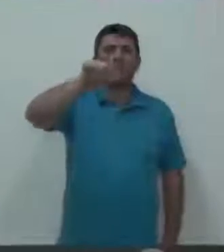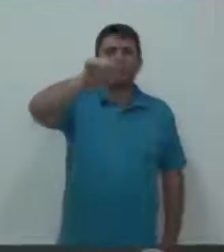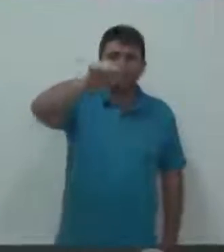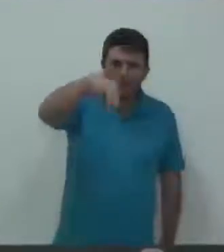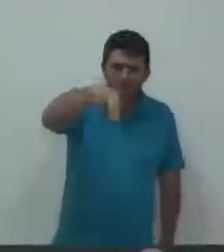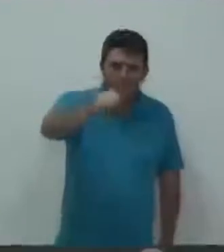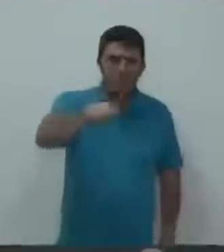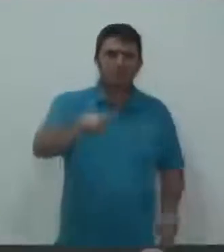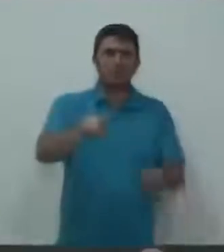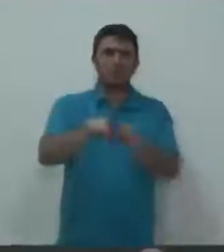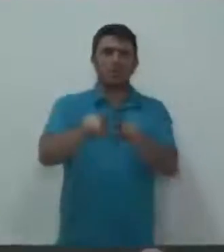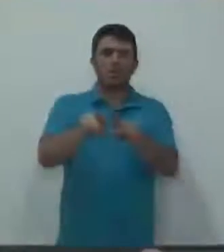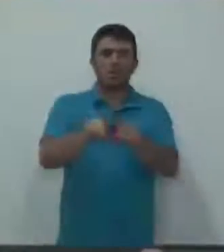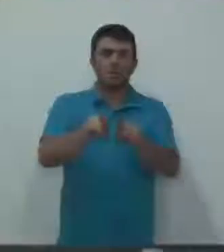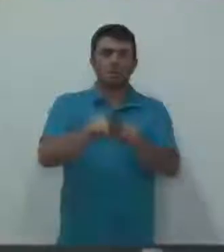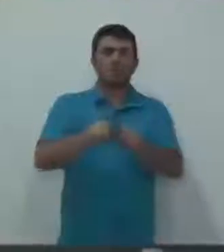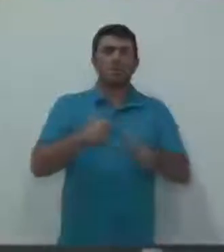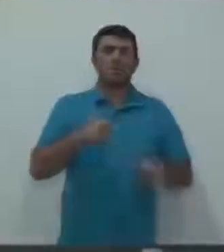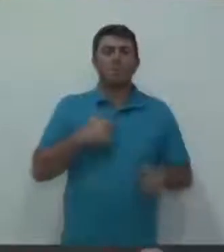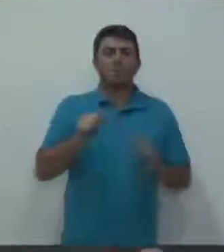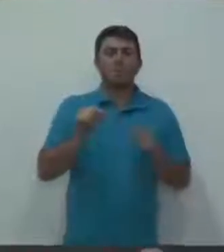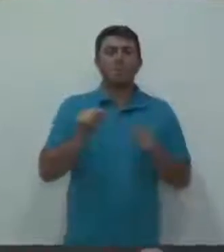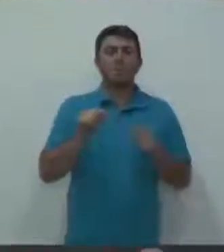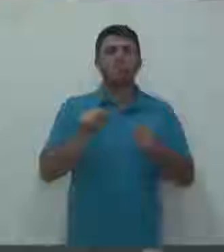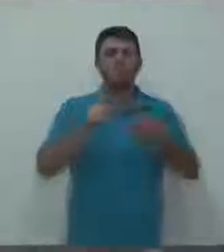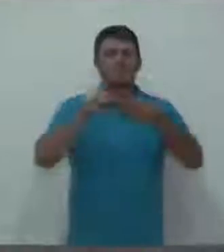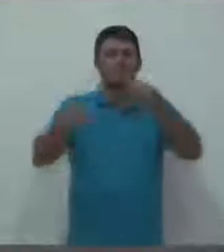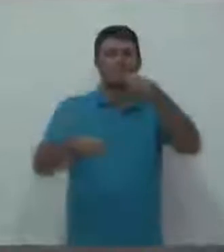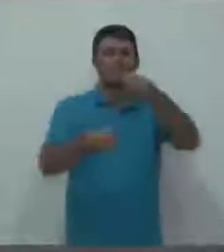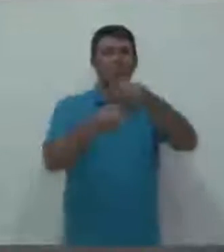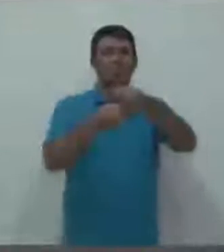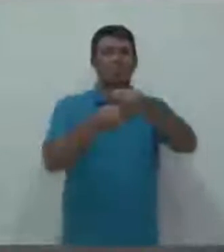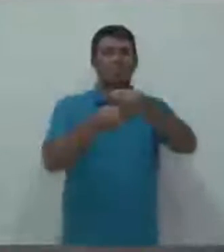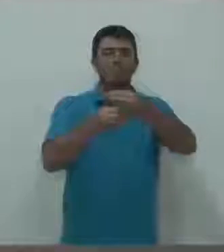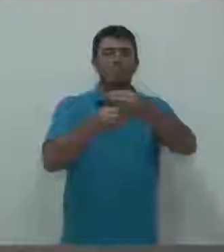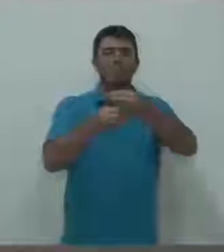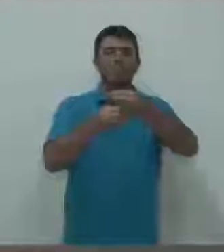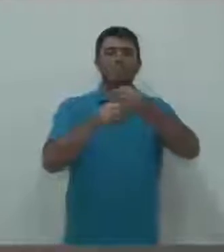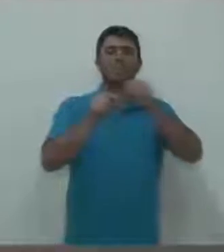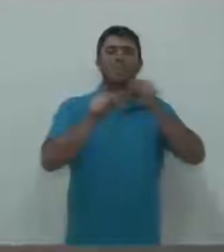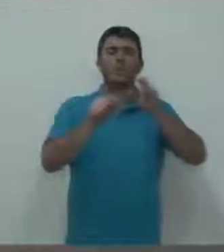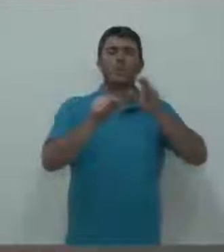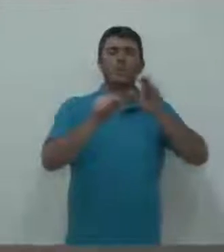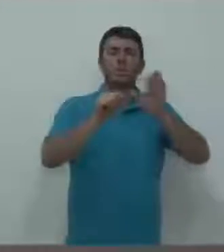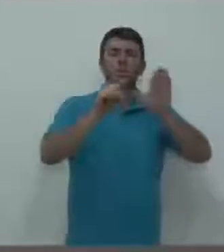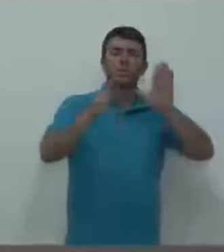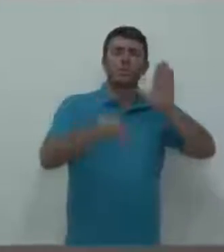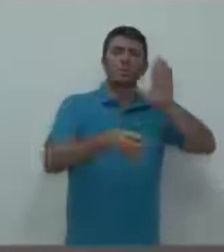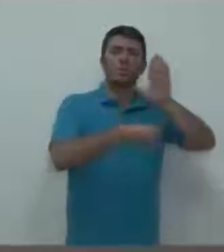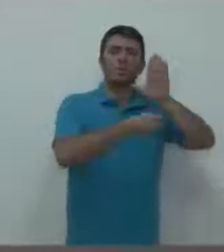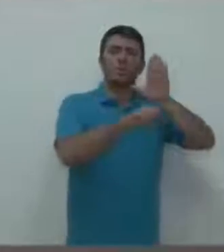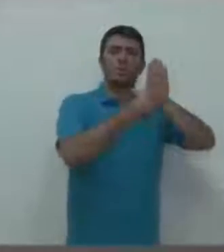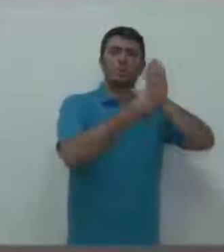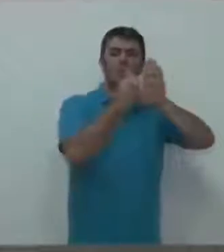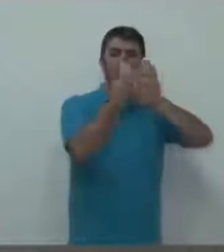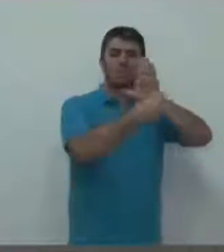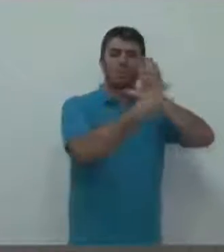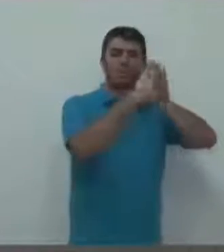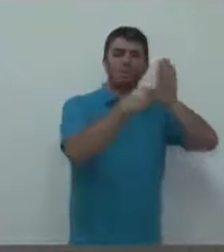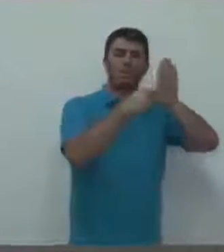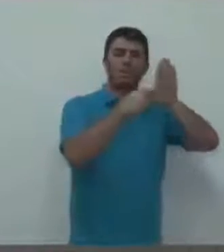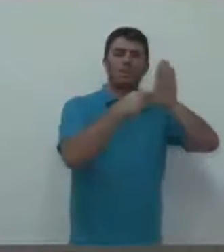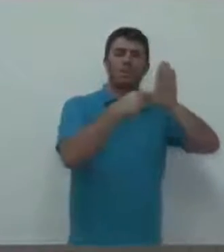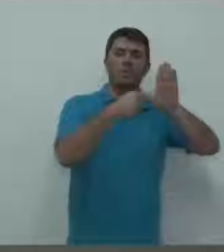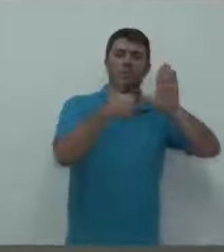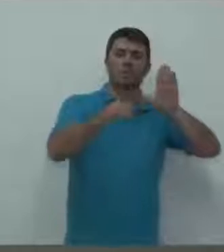encaminhamento do Paulinho Palmeira, acho que Soninha tem algumas fotos aí, emenda supressiva 14.